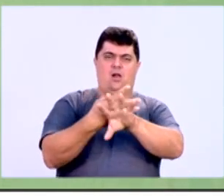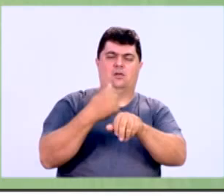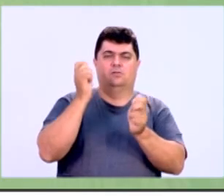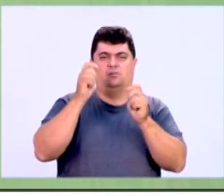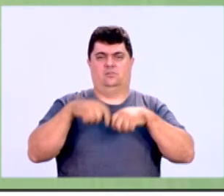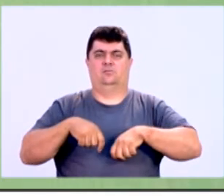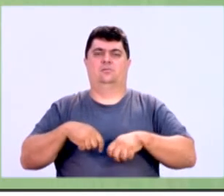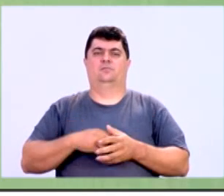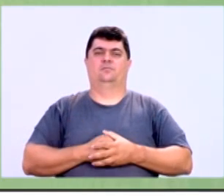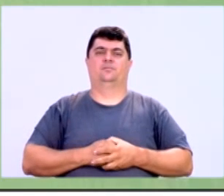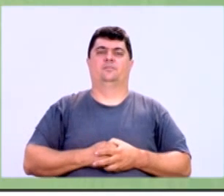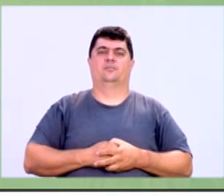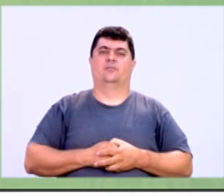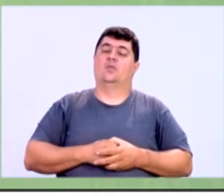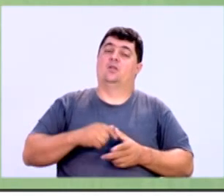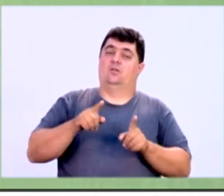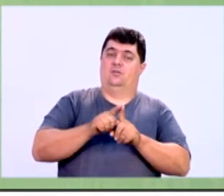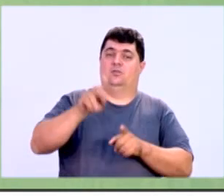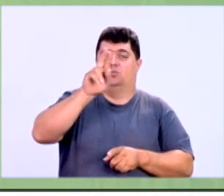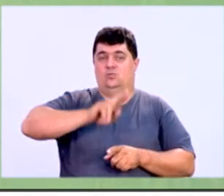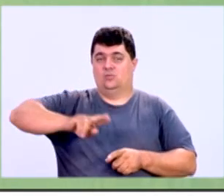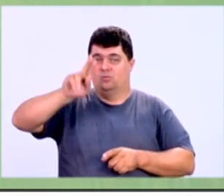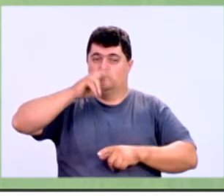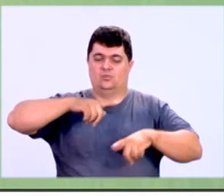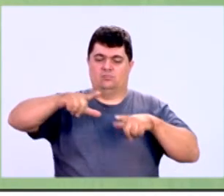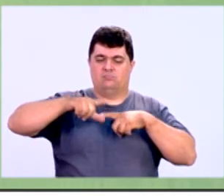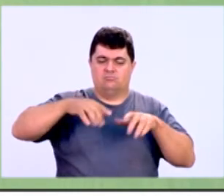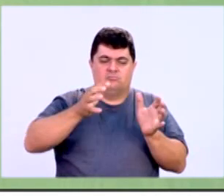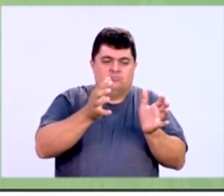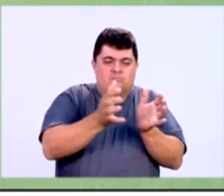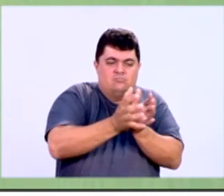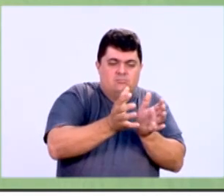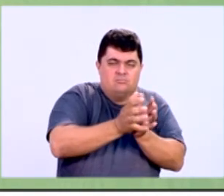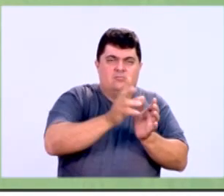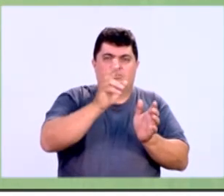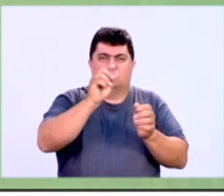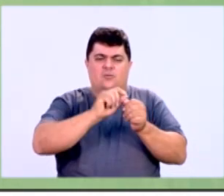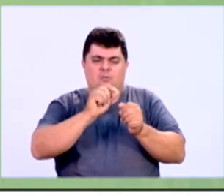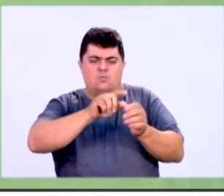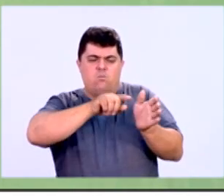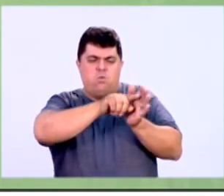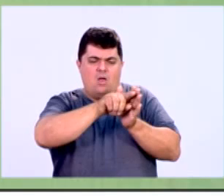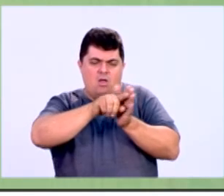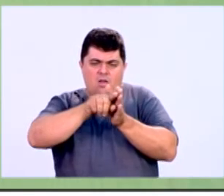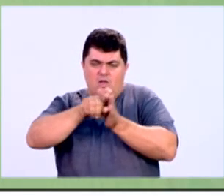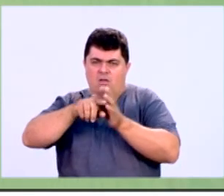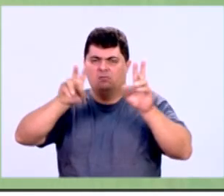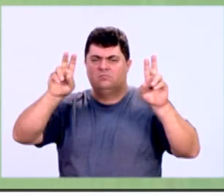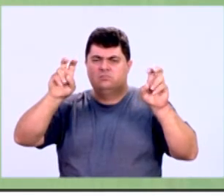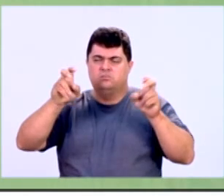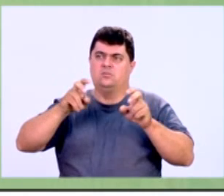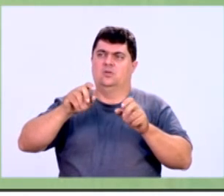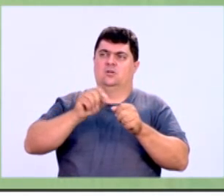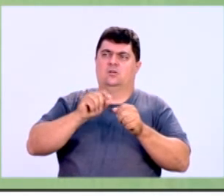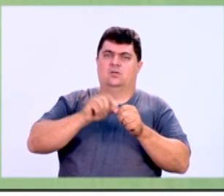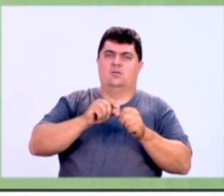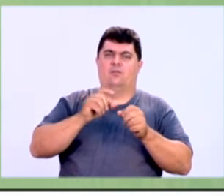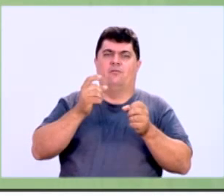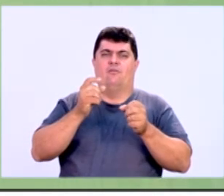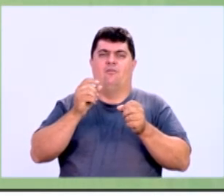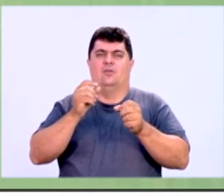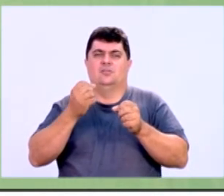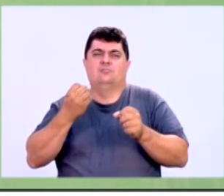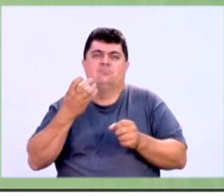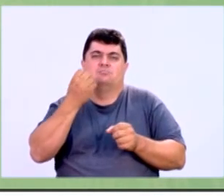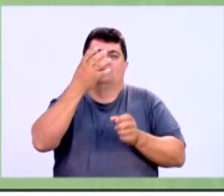está sendo trabalhado. O uso do trabalho em grupo, em que eles pesquisem um determinado tempo. Realização de excursões, né,